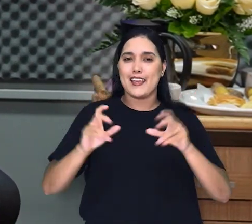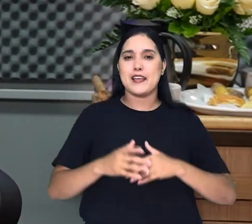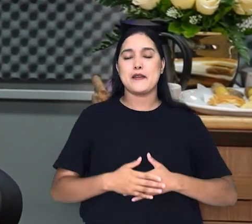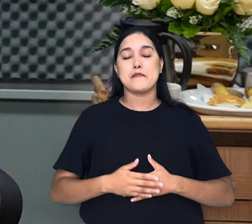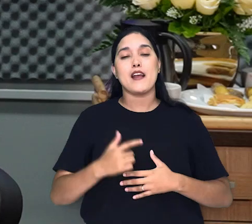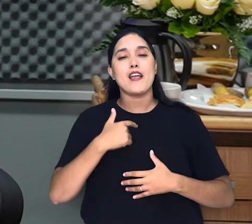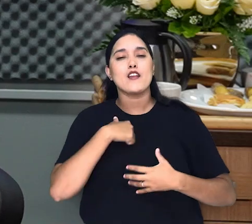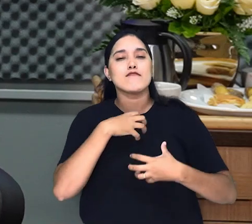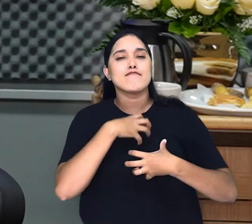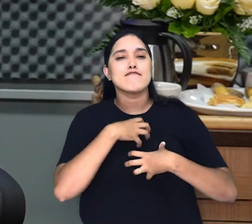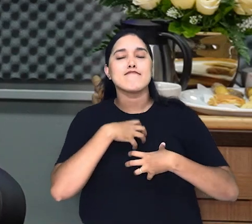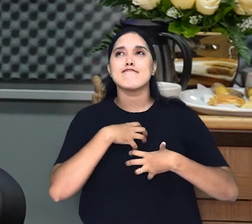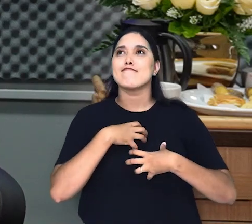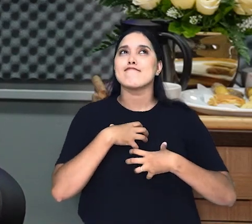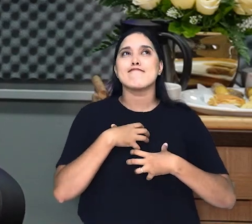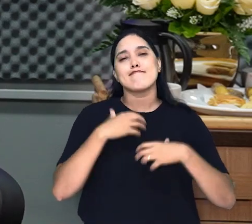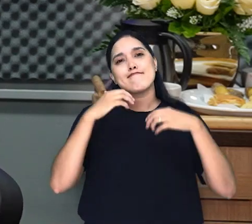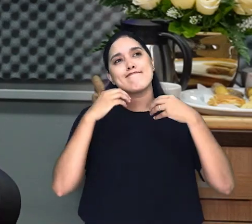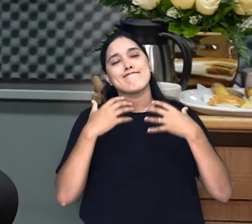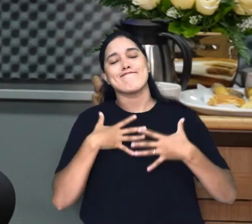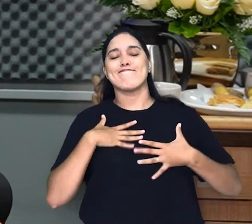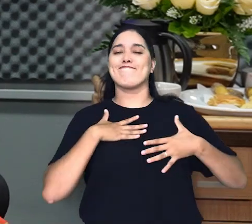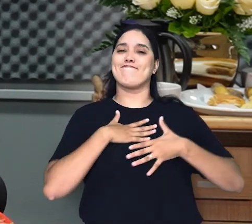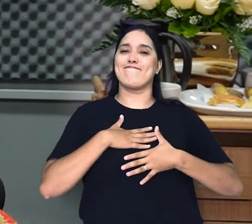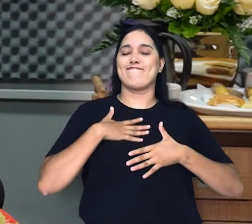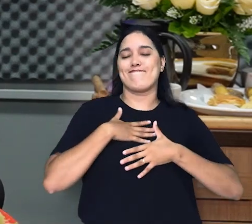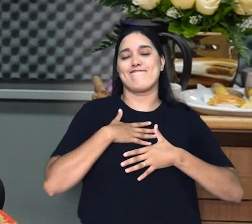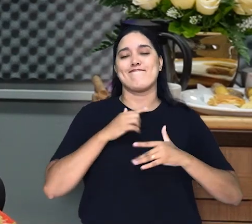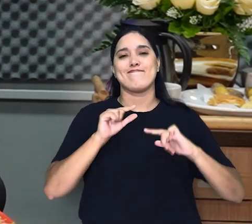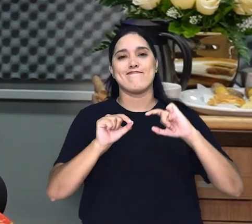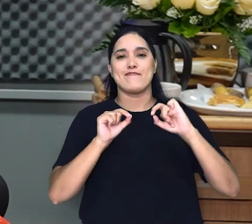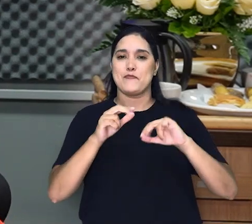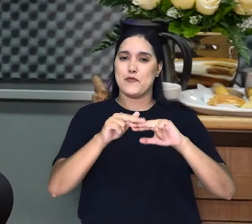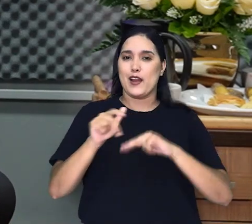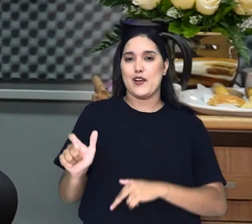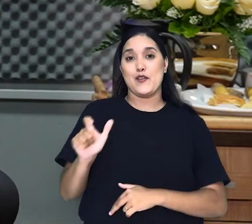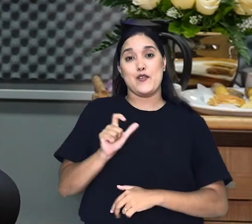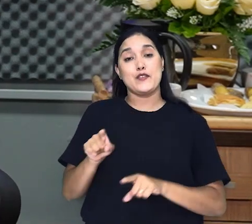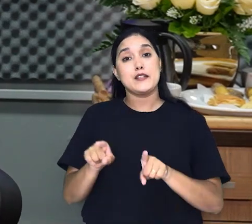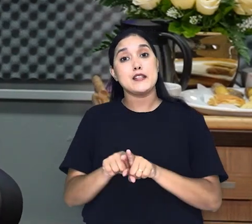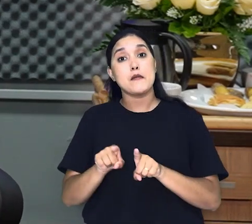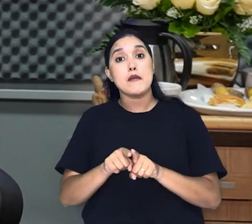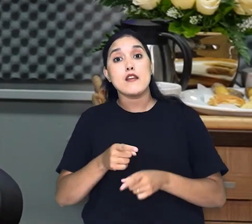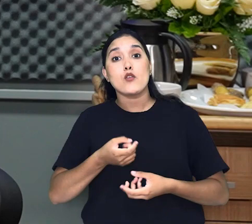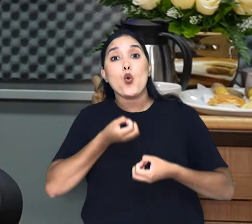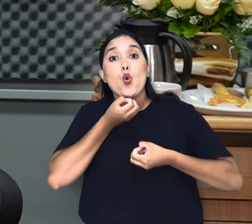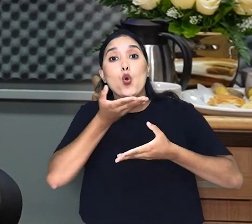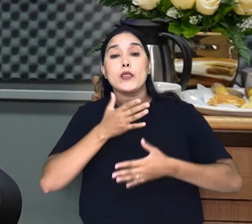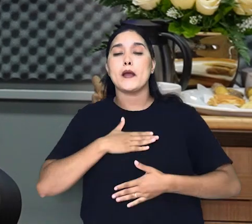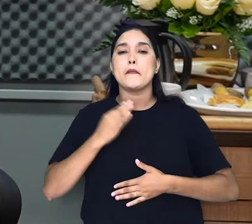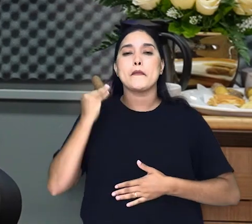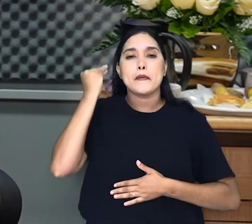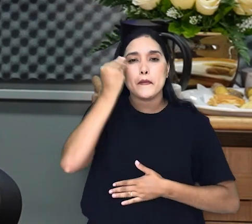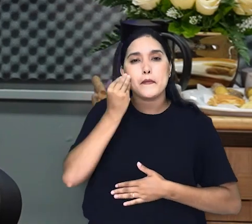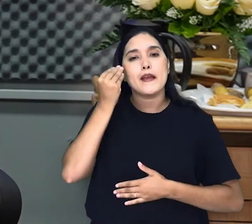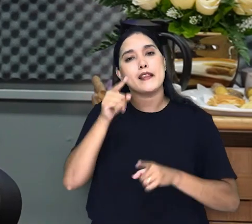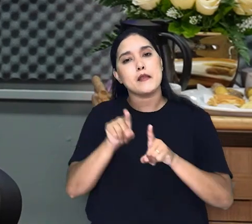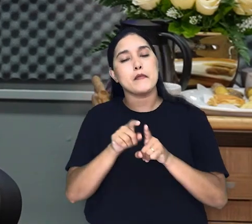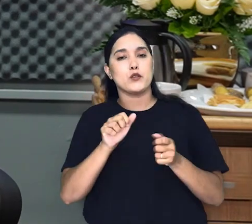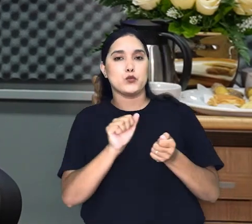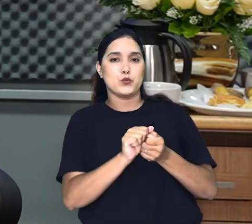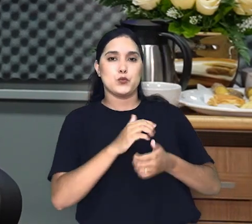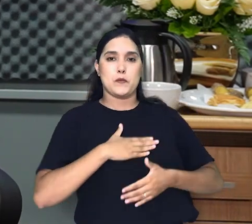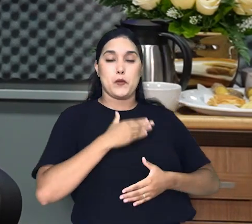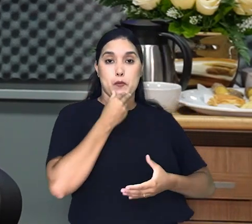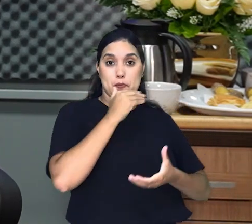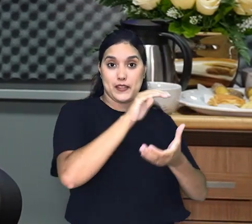com meu marido, com o Júnior. Bom, a Libras, ela apareceu na minha vida quando eu tinha uns 18 anos.